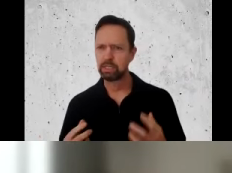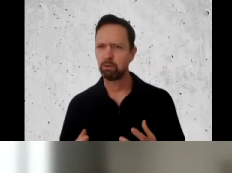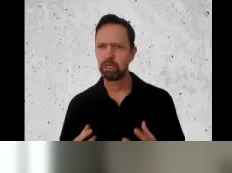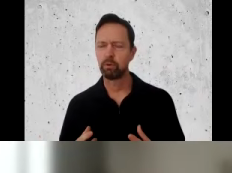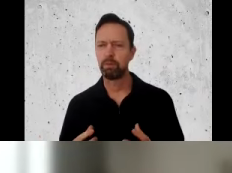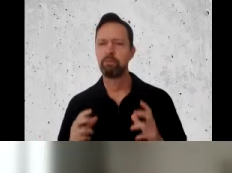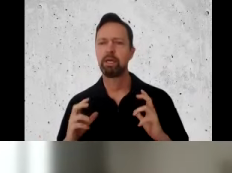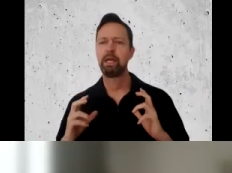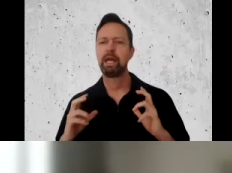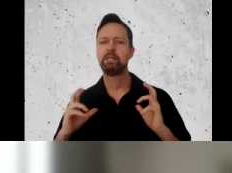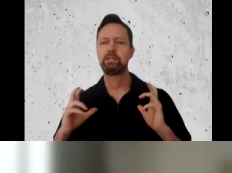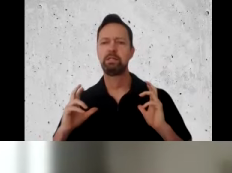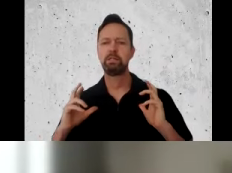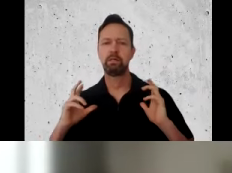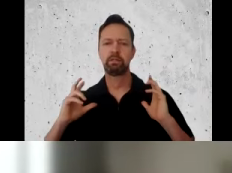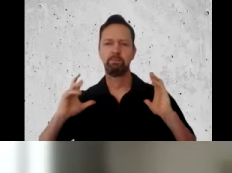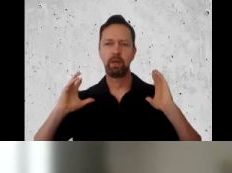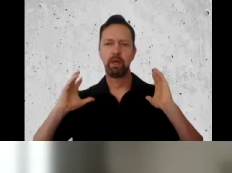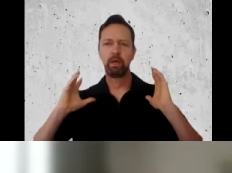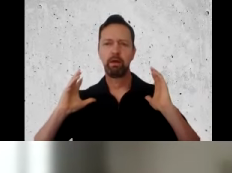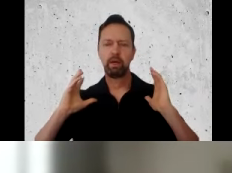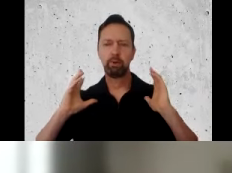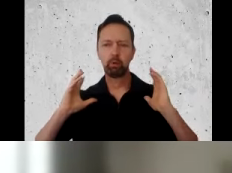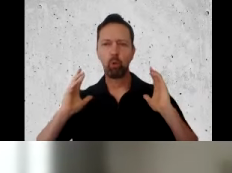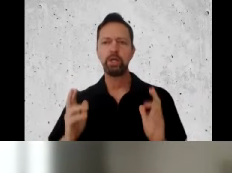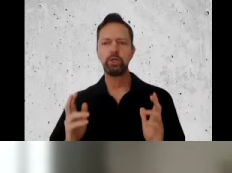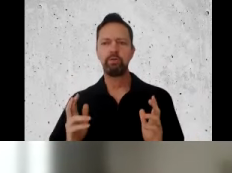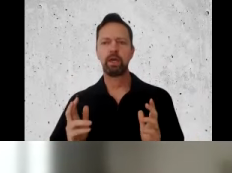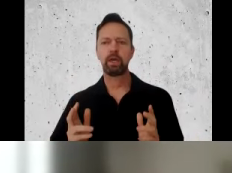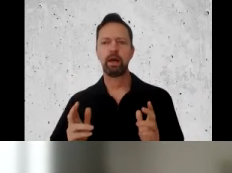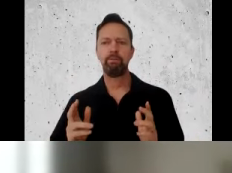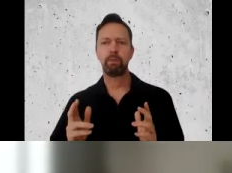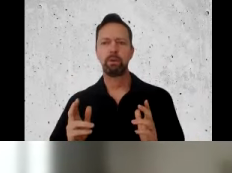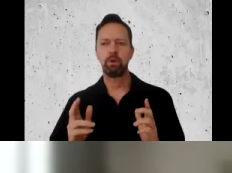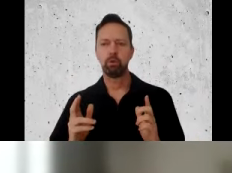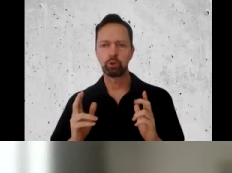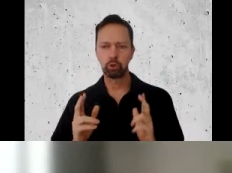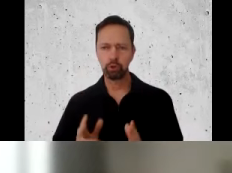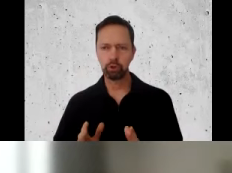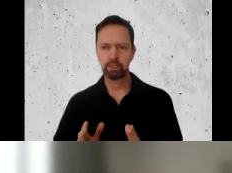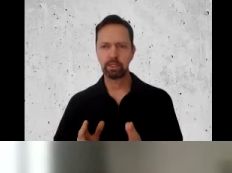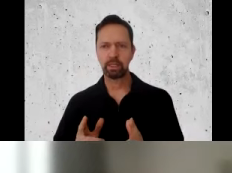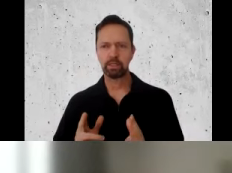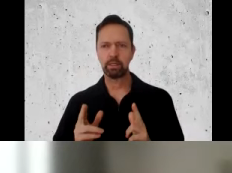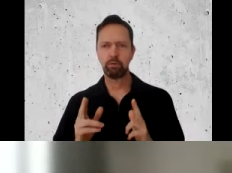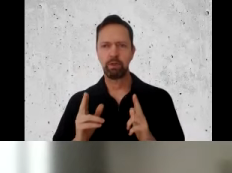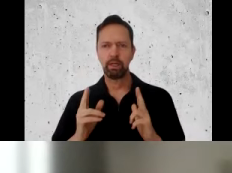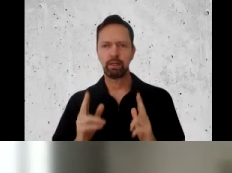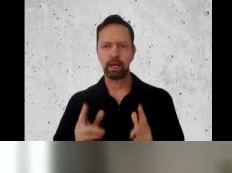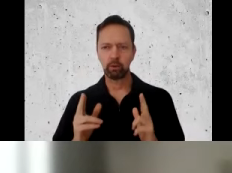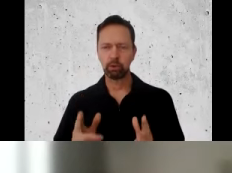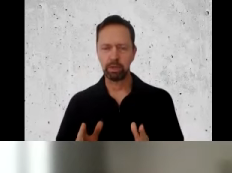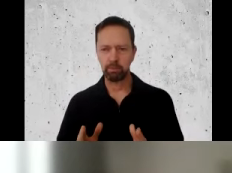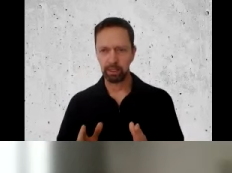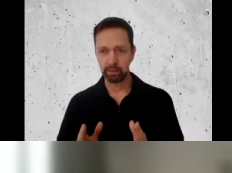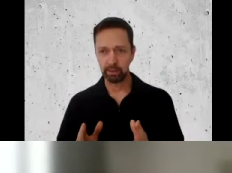lembrar, não sei se é um livro, um paper, em que ele decide, sim, eu quero quantificar os custos de transação